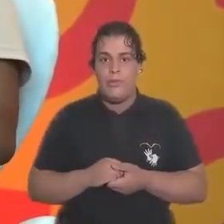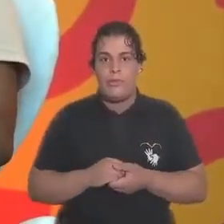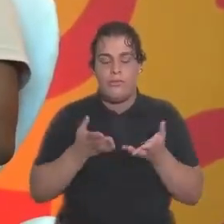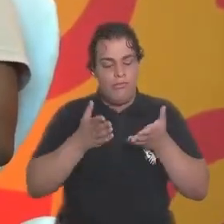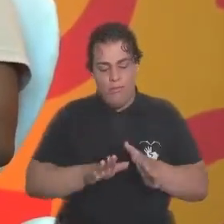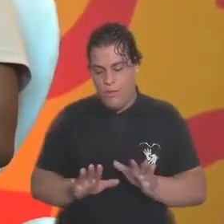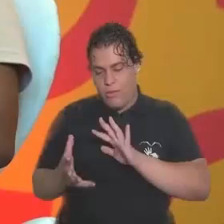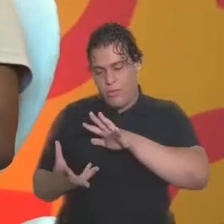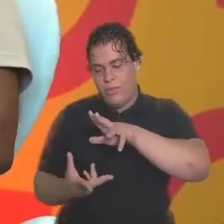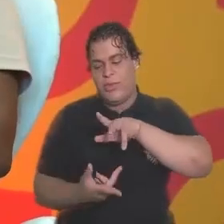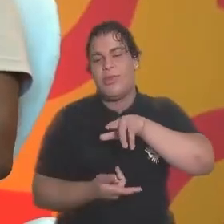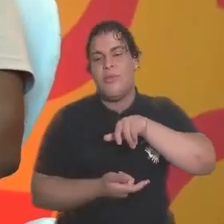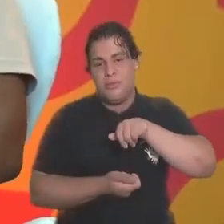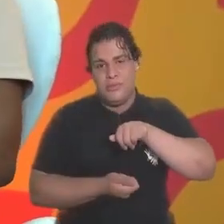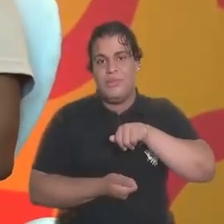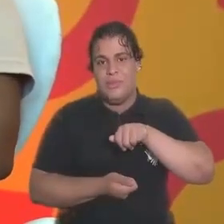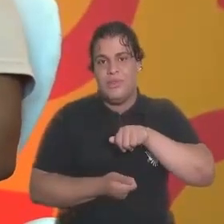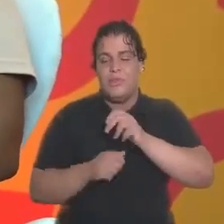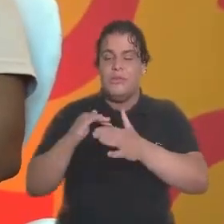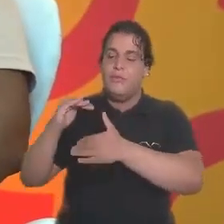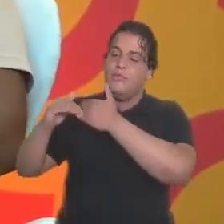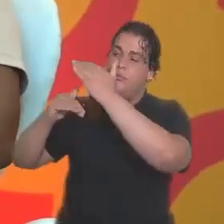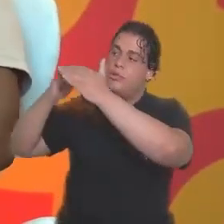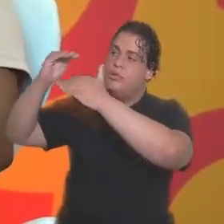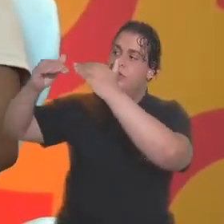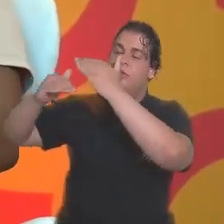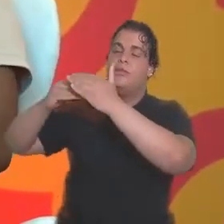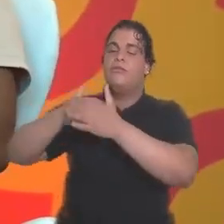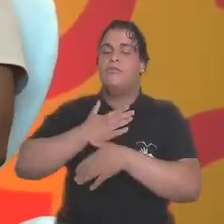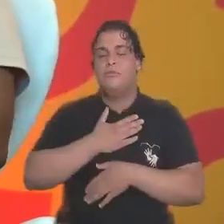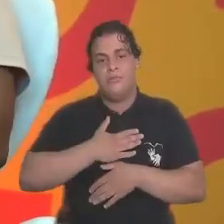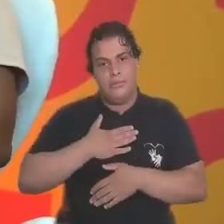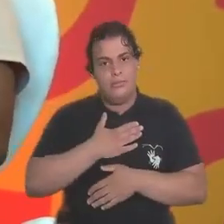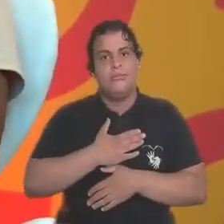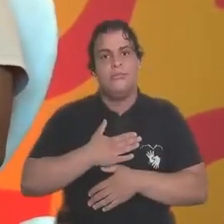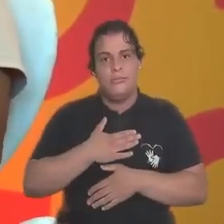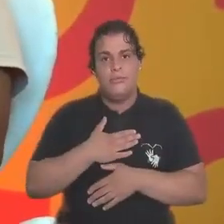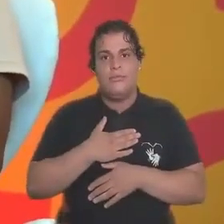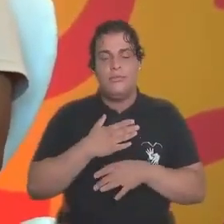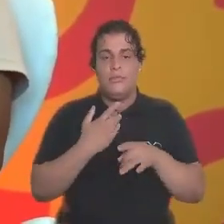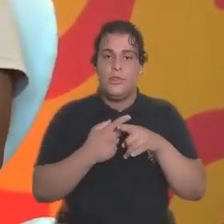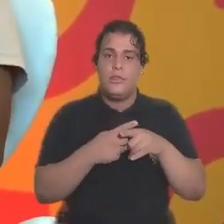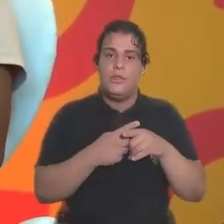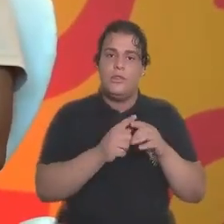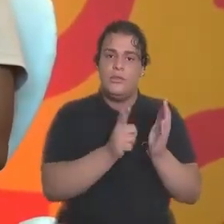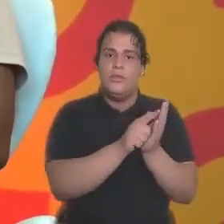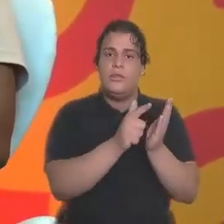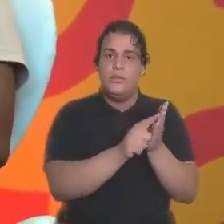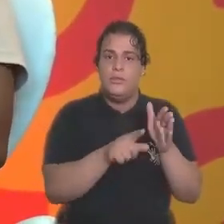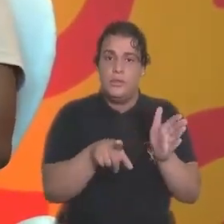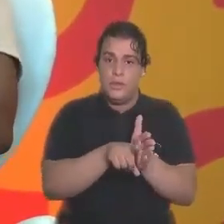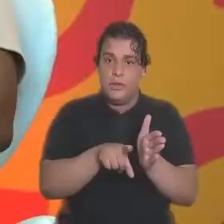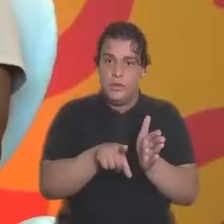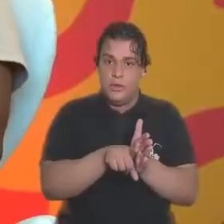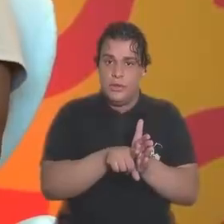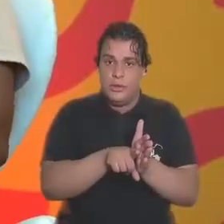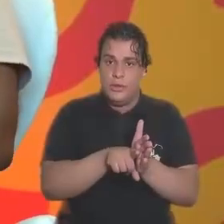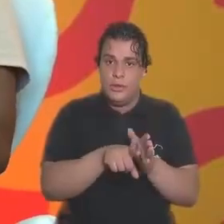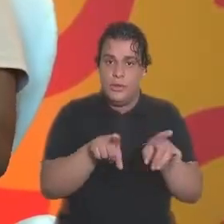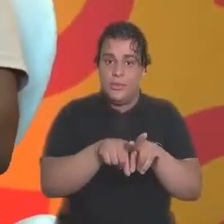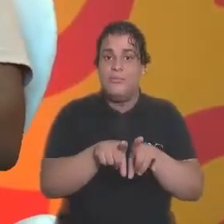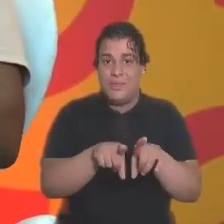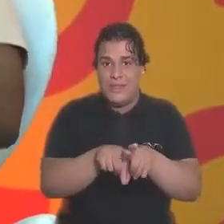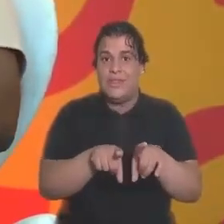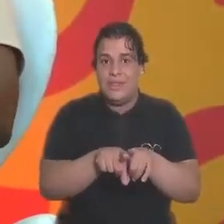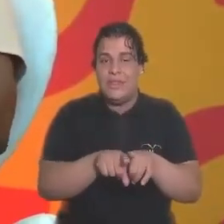Então, foi um processo bem gostoso, até porque o livro também, esse papel que ele